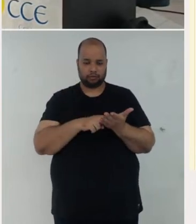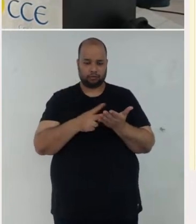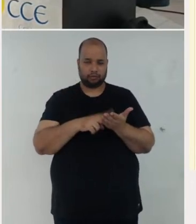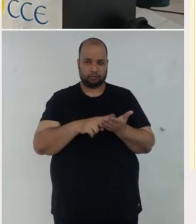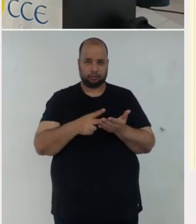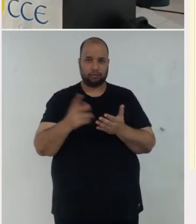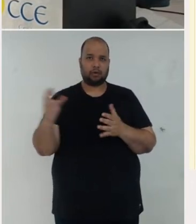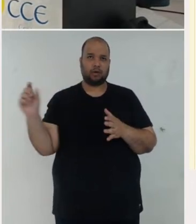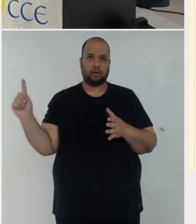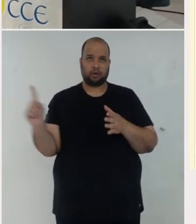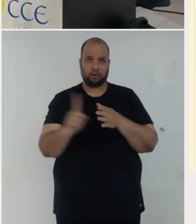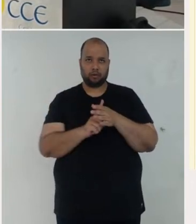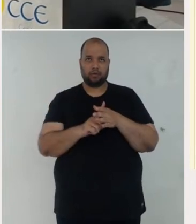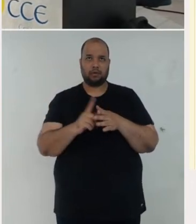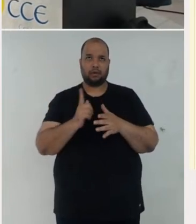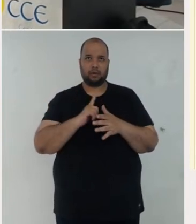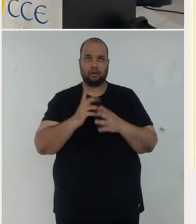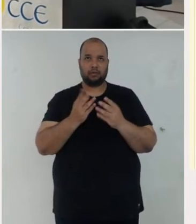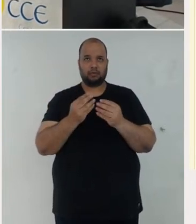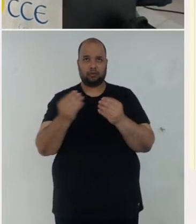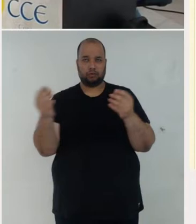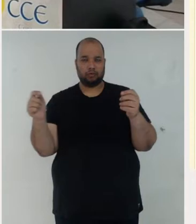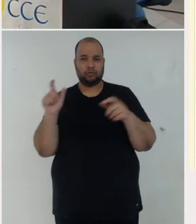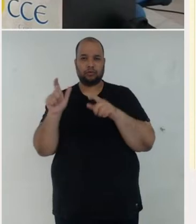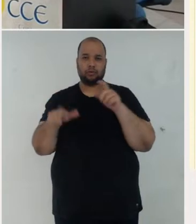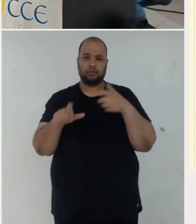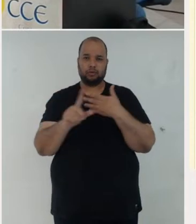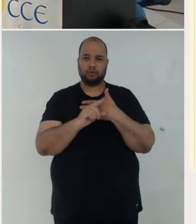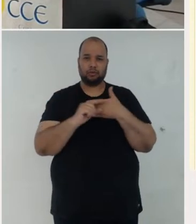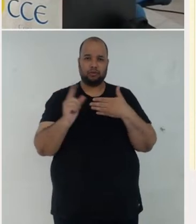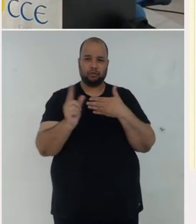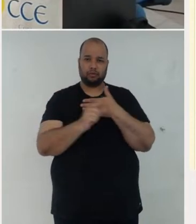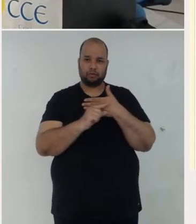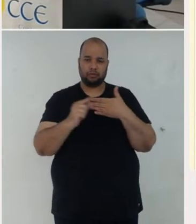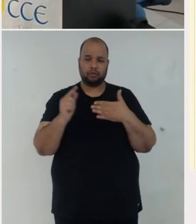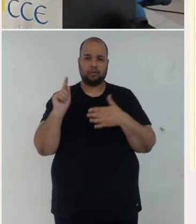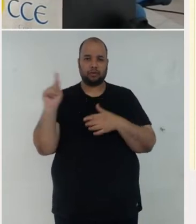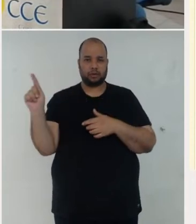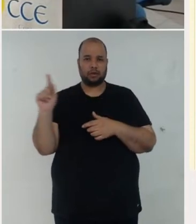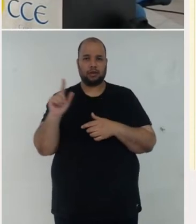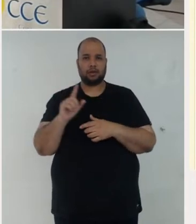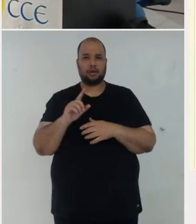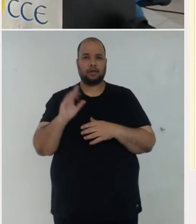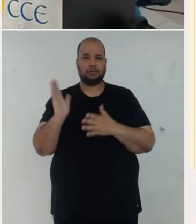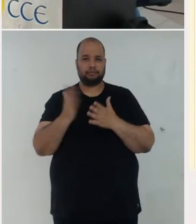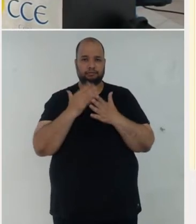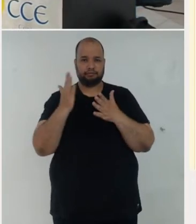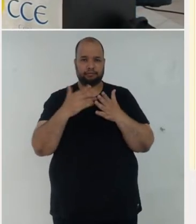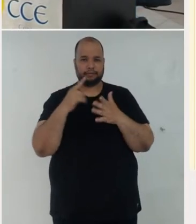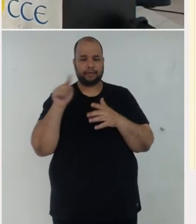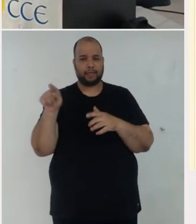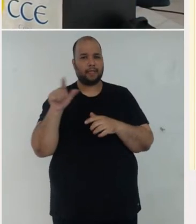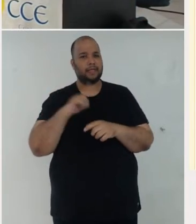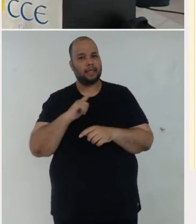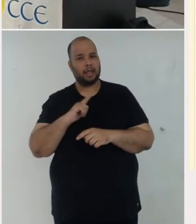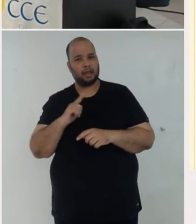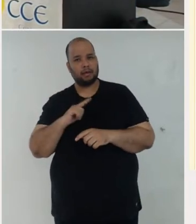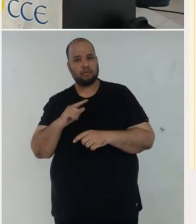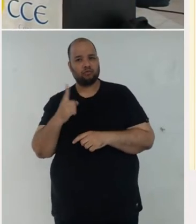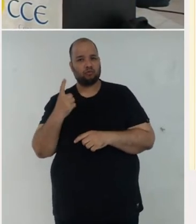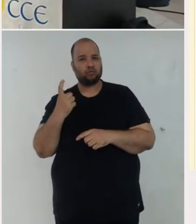Então, tem muitos e muitos autores ali na página de créditos que tem apenas um